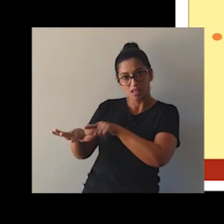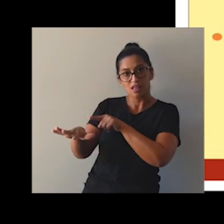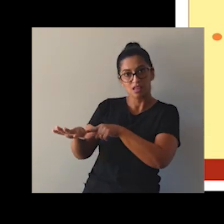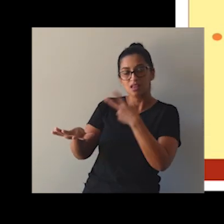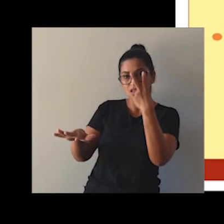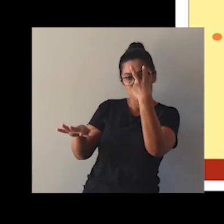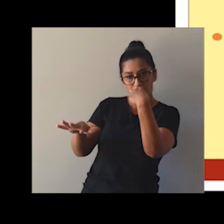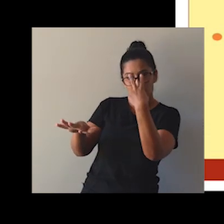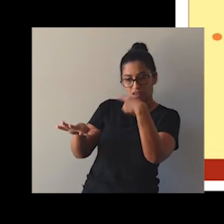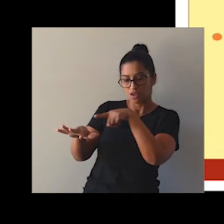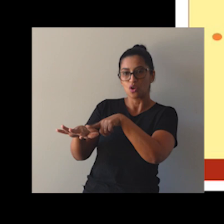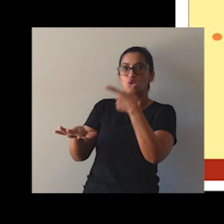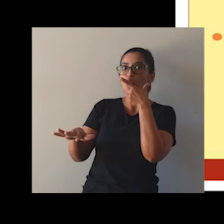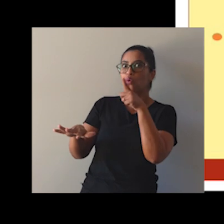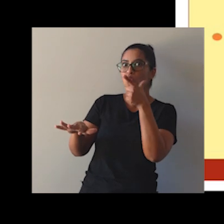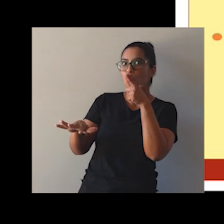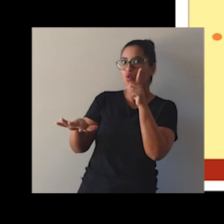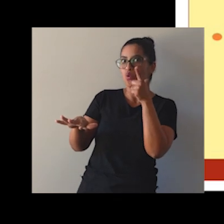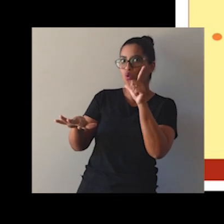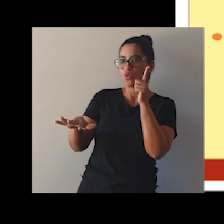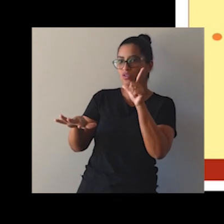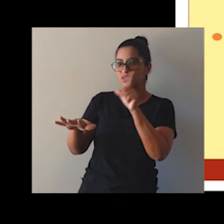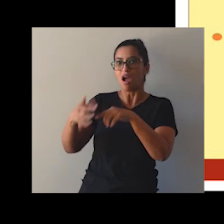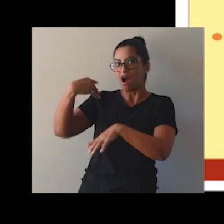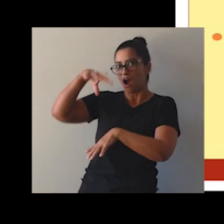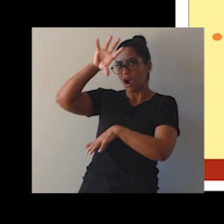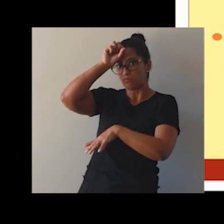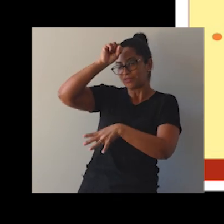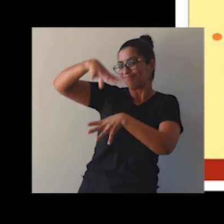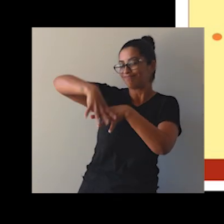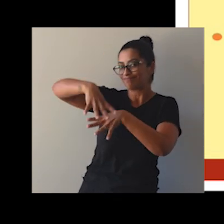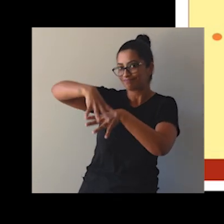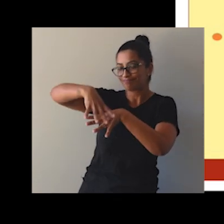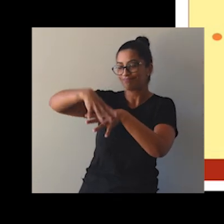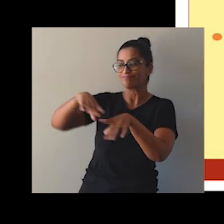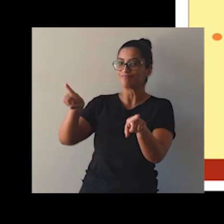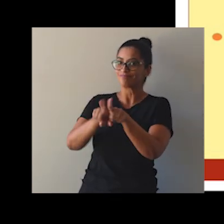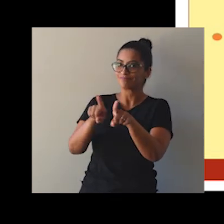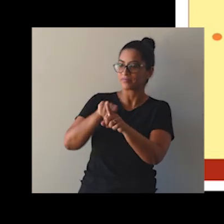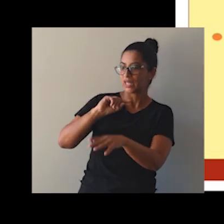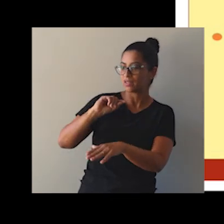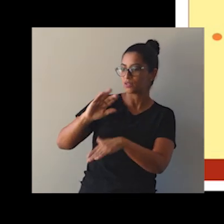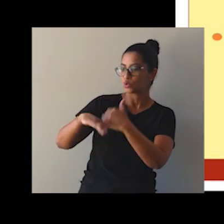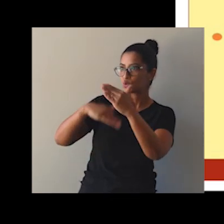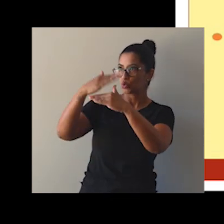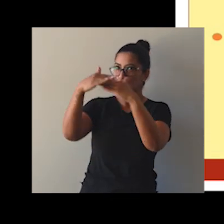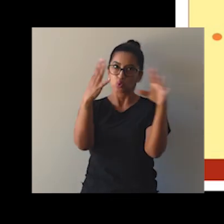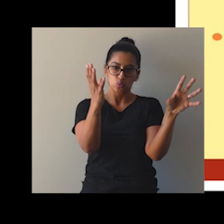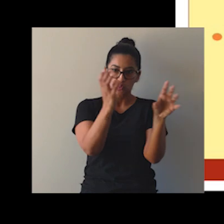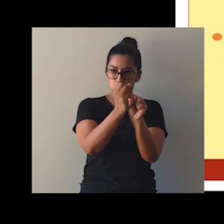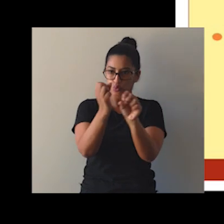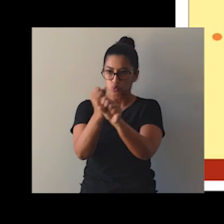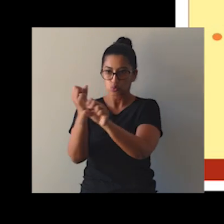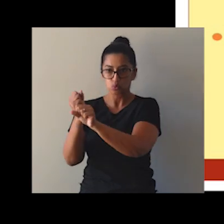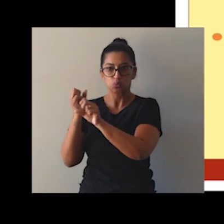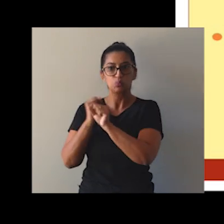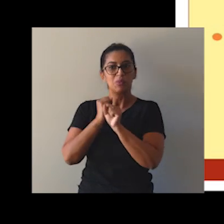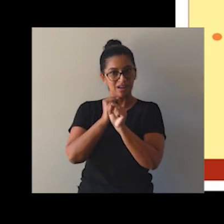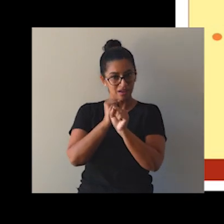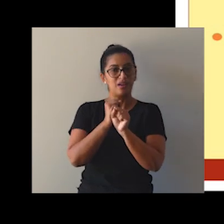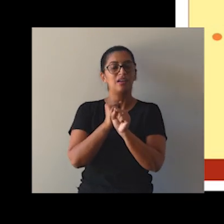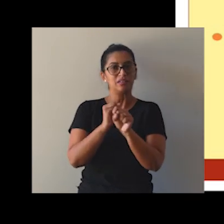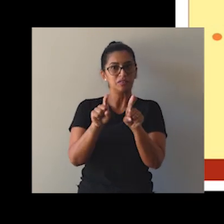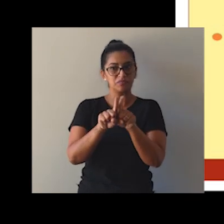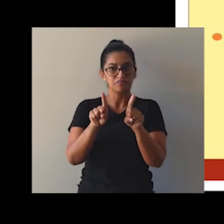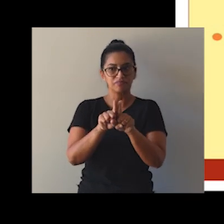deficiência visual consegue trabalhar a matemática, construir, fazer as contas,